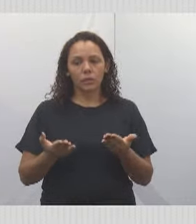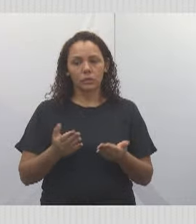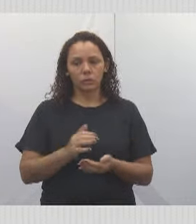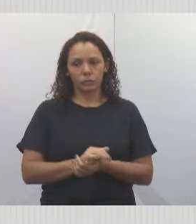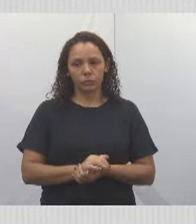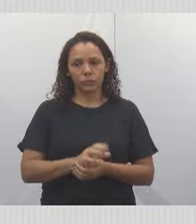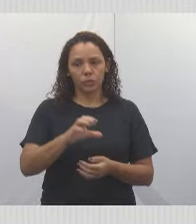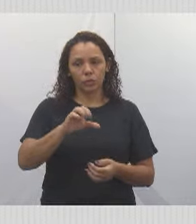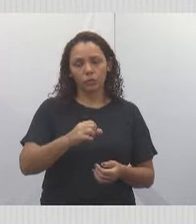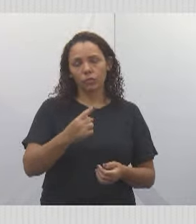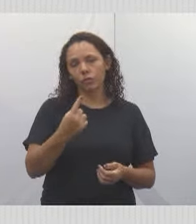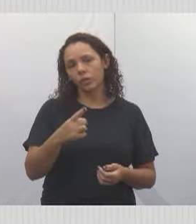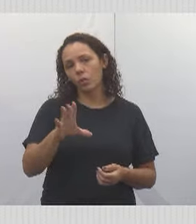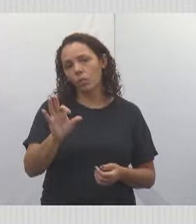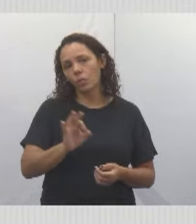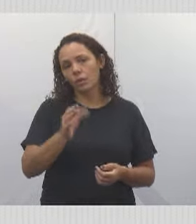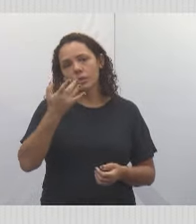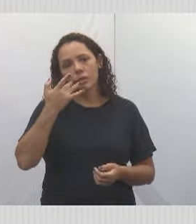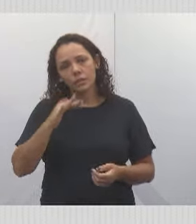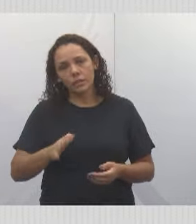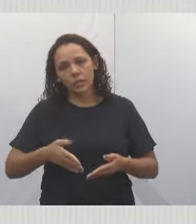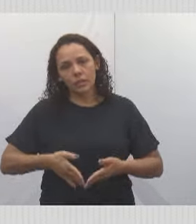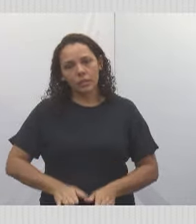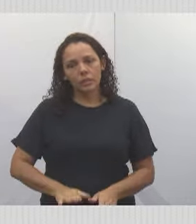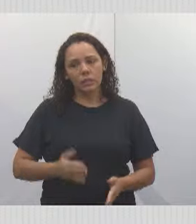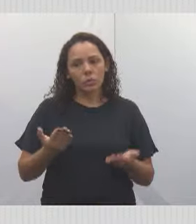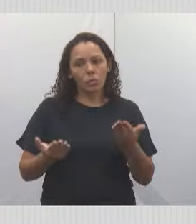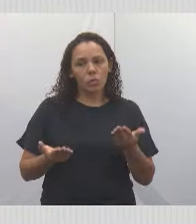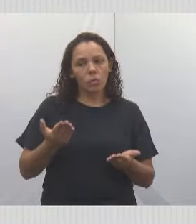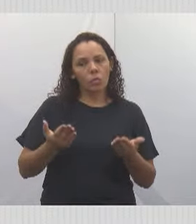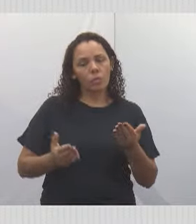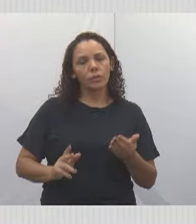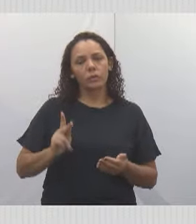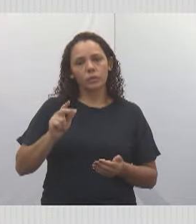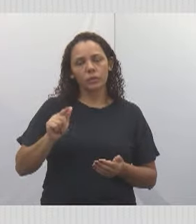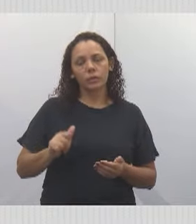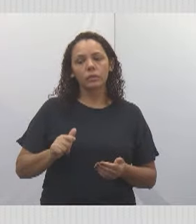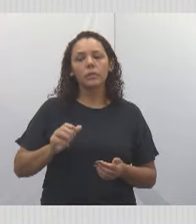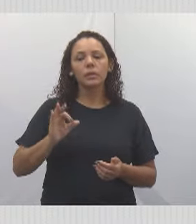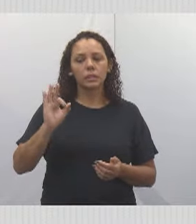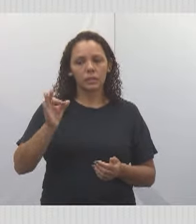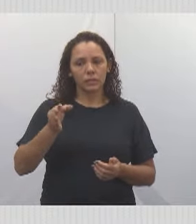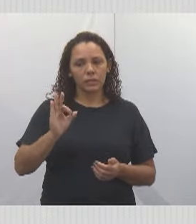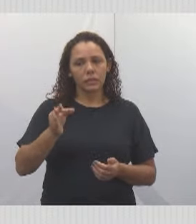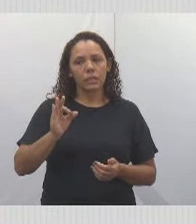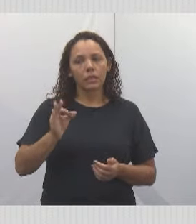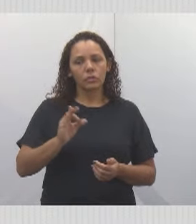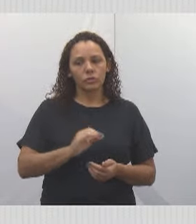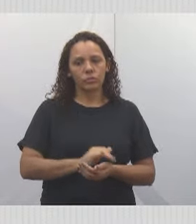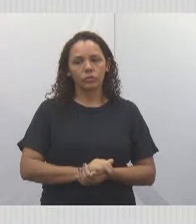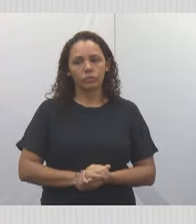Cerca de 91% das crianças nasceram com peso adequado. Próximo